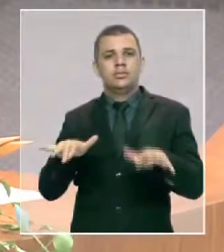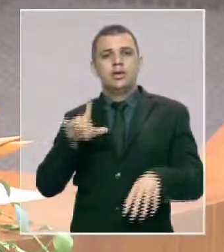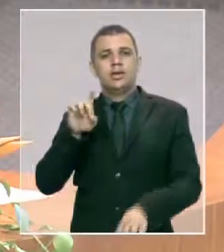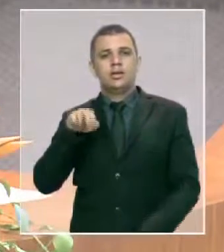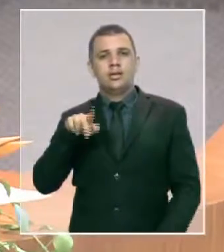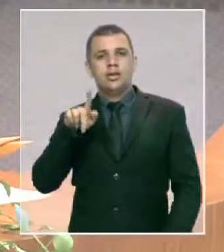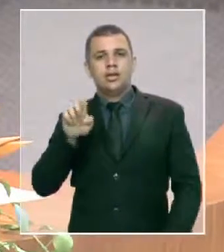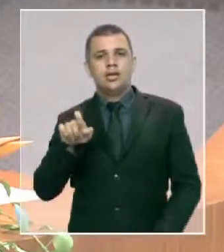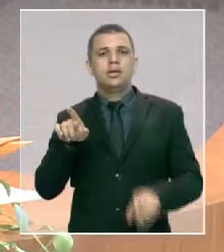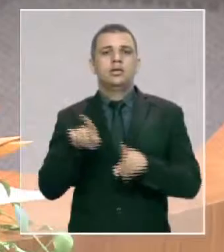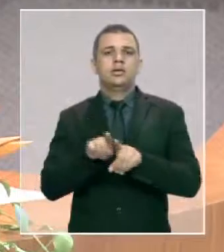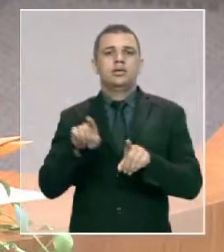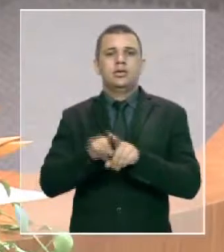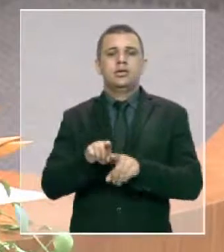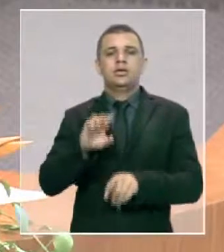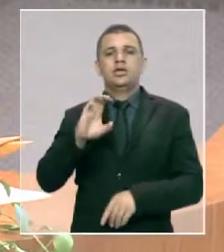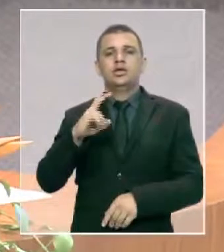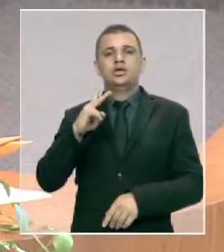em especial